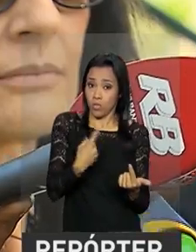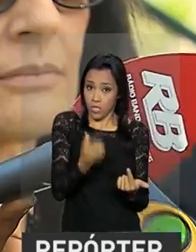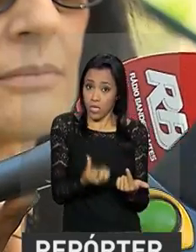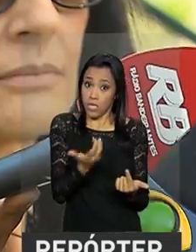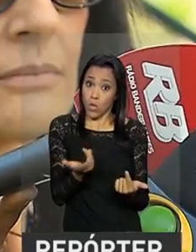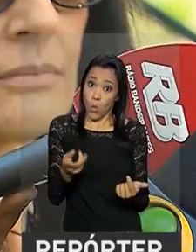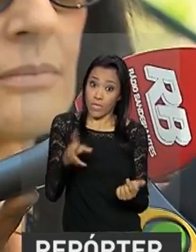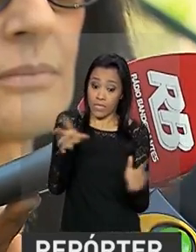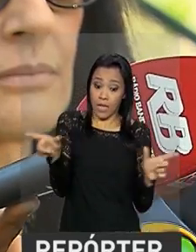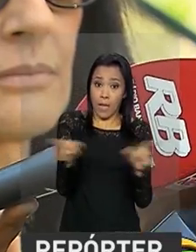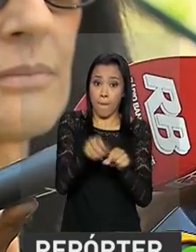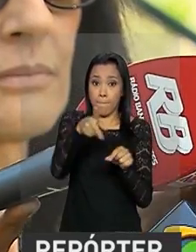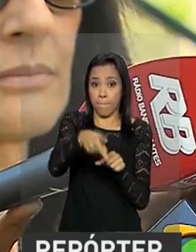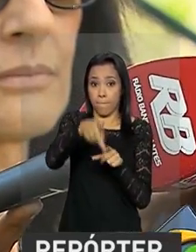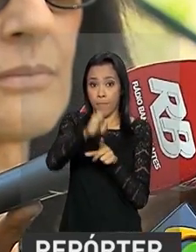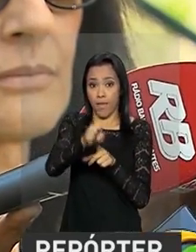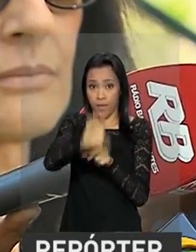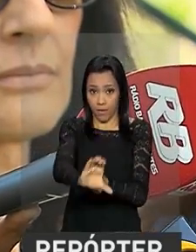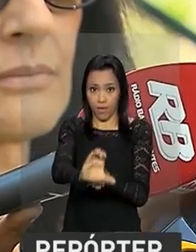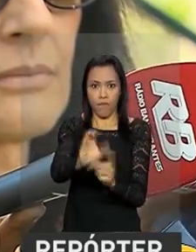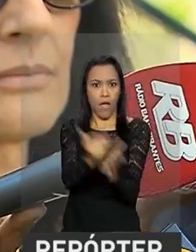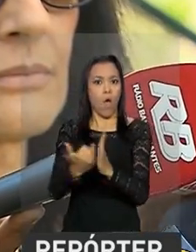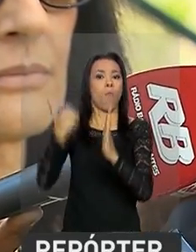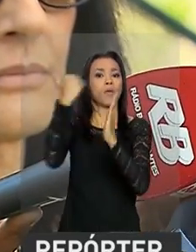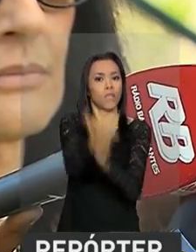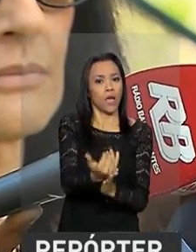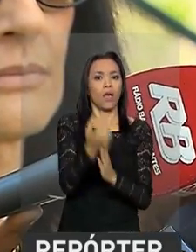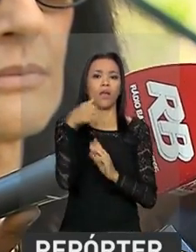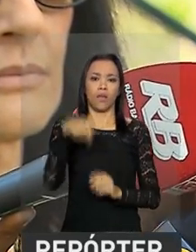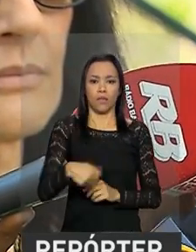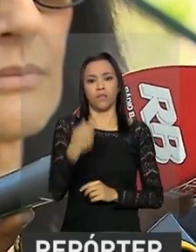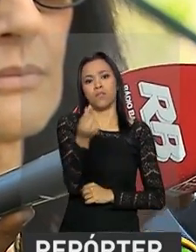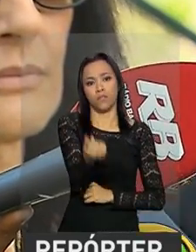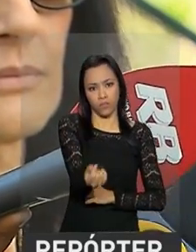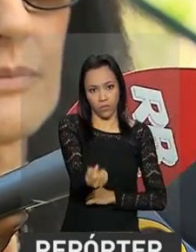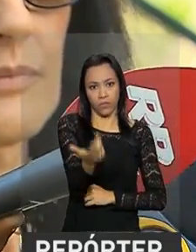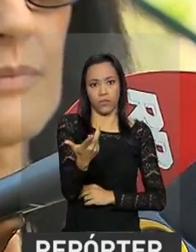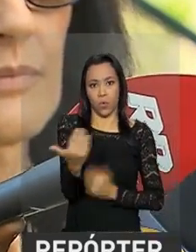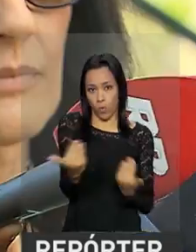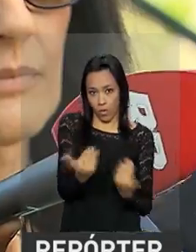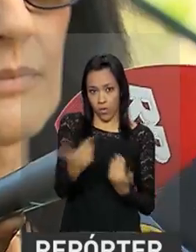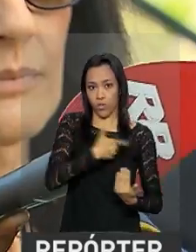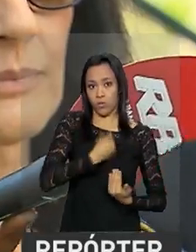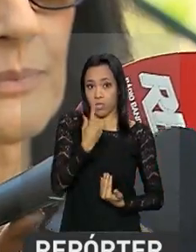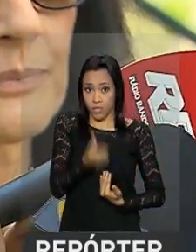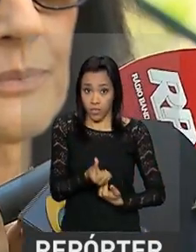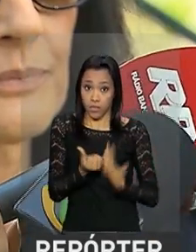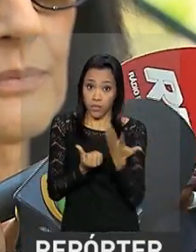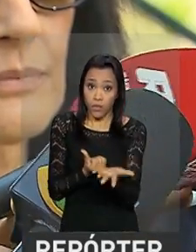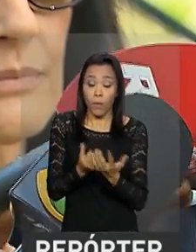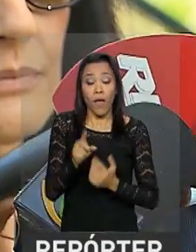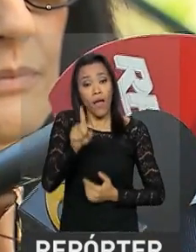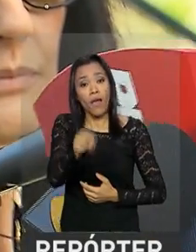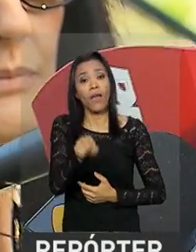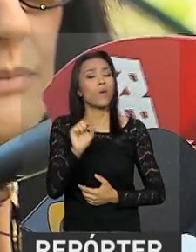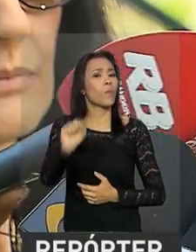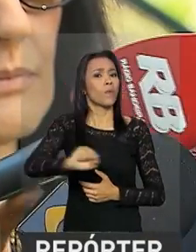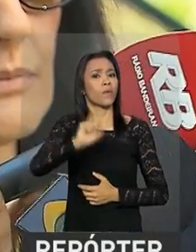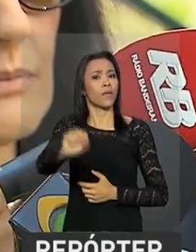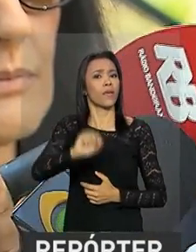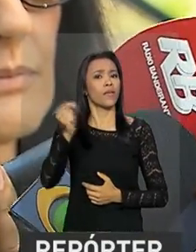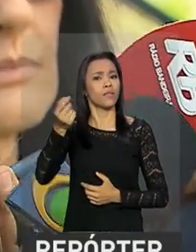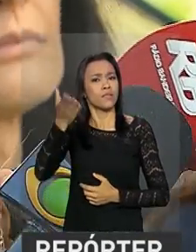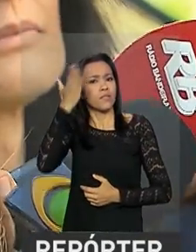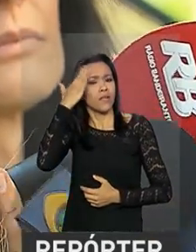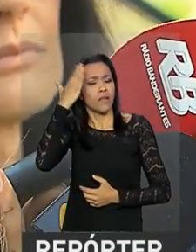PEC esses recursos serão muito maiores do que foi em 2016 portanto eh é apenas uma questão de